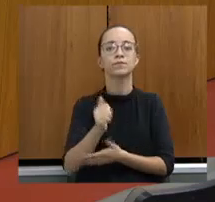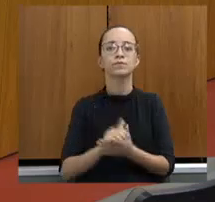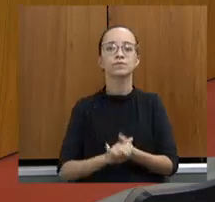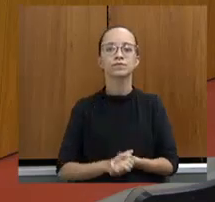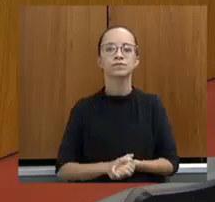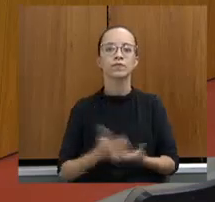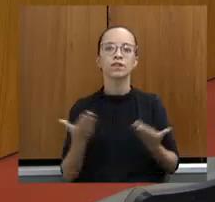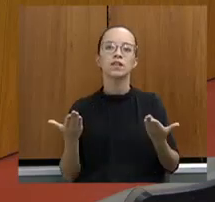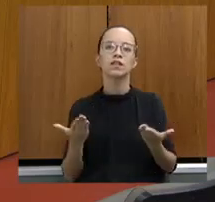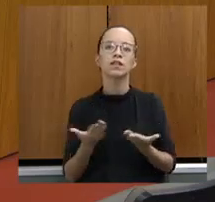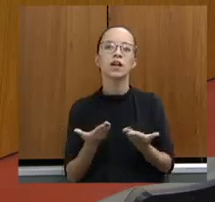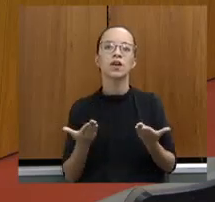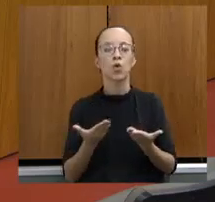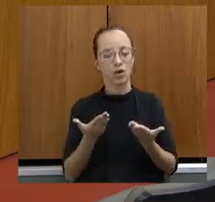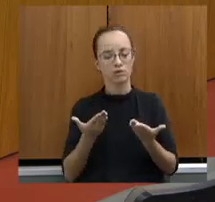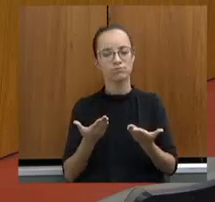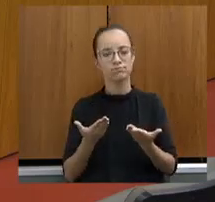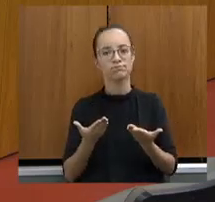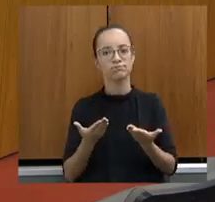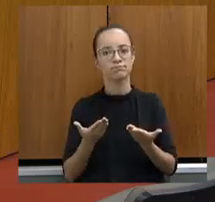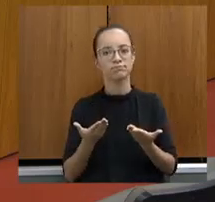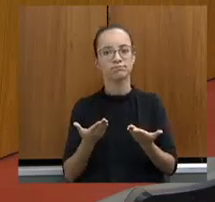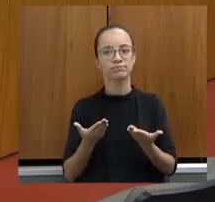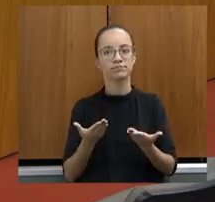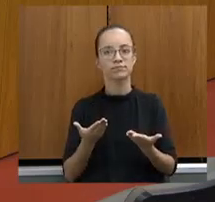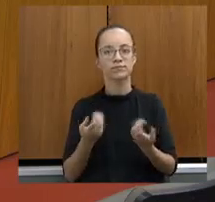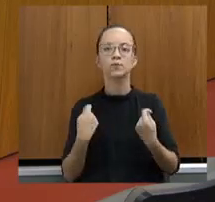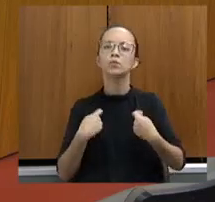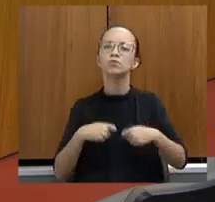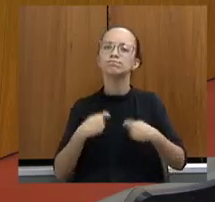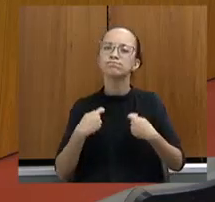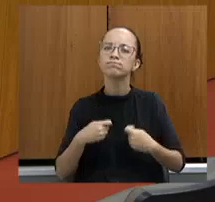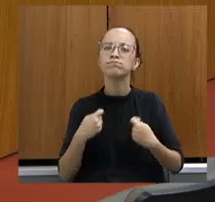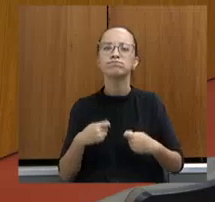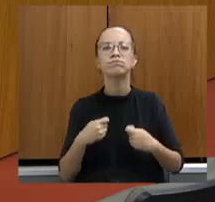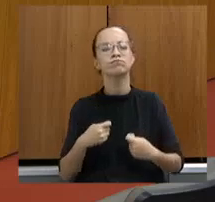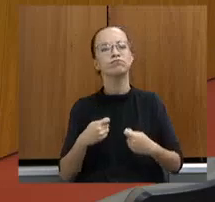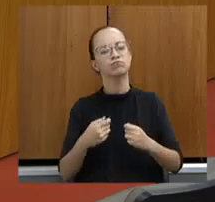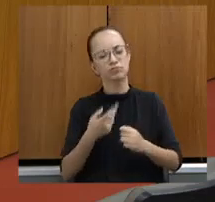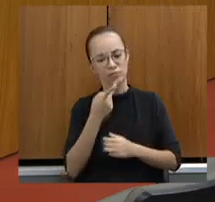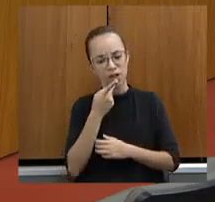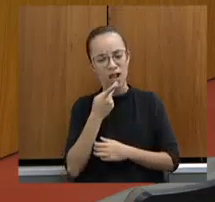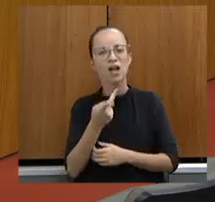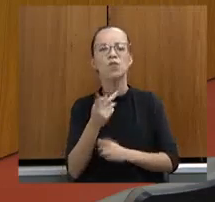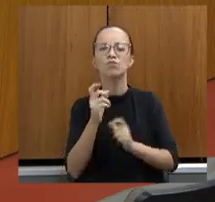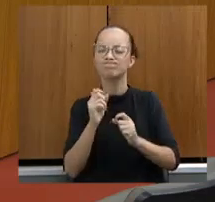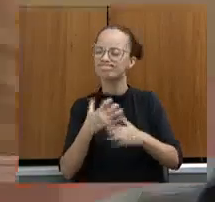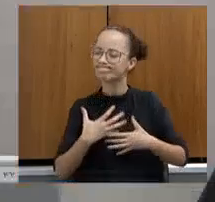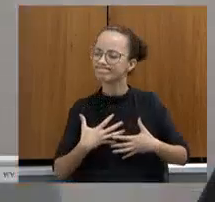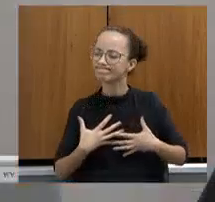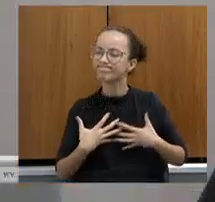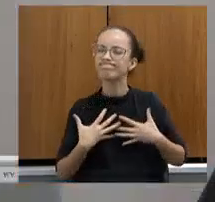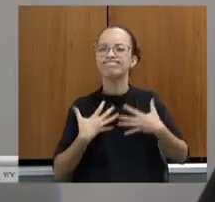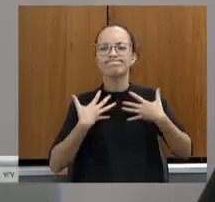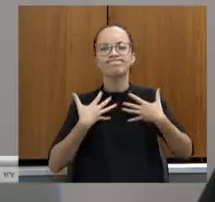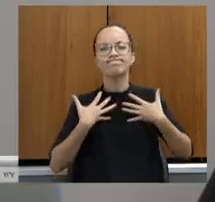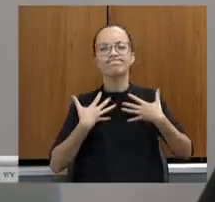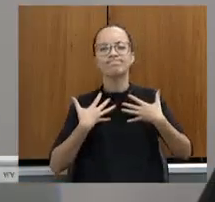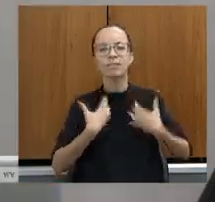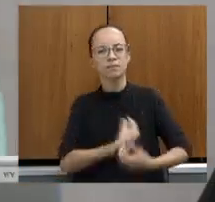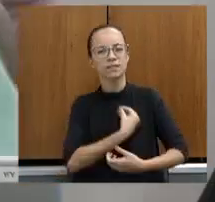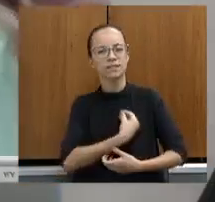o protocolo deixa aqui uma manifestação de satisfação de tê-la Luiza